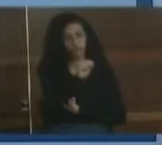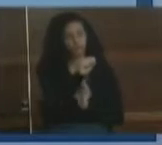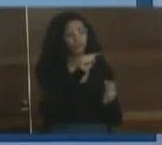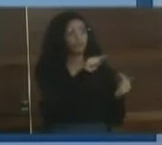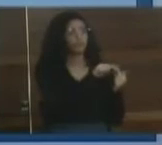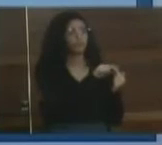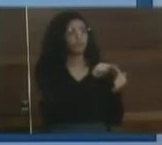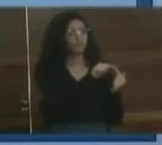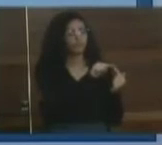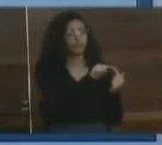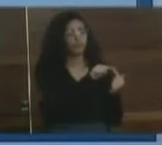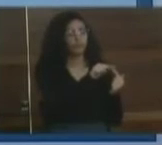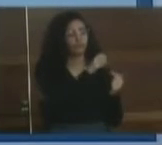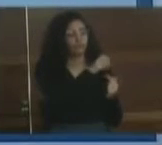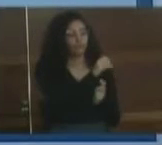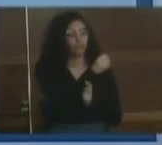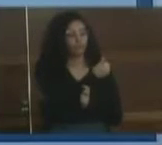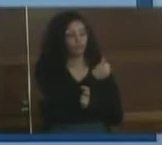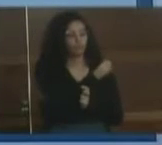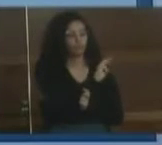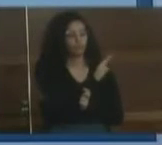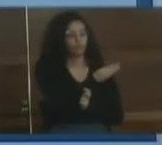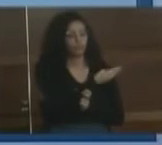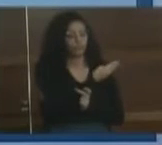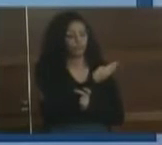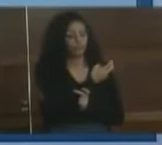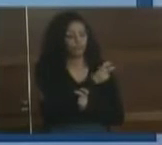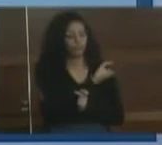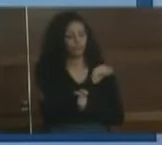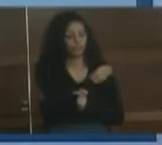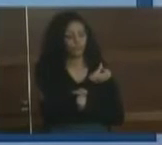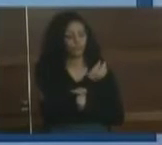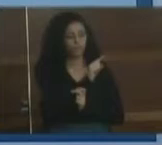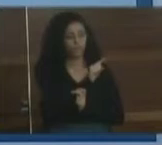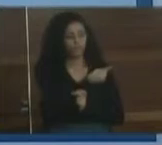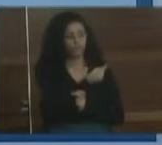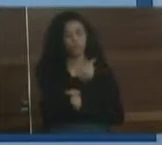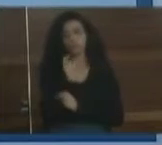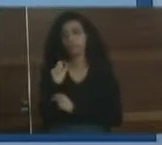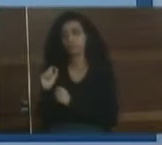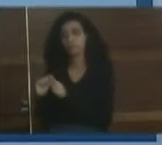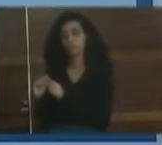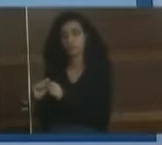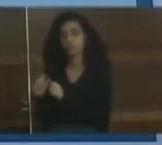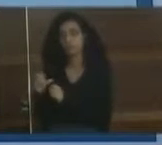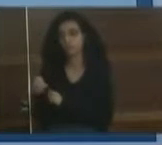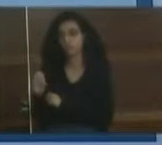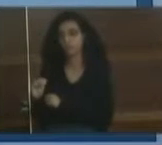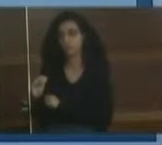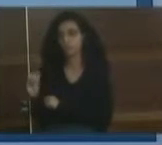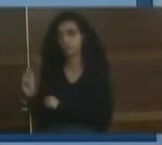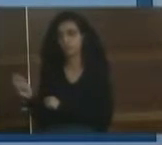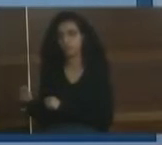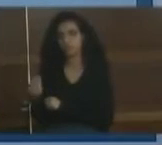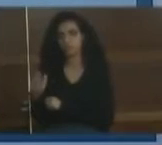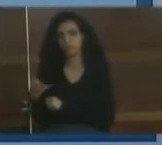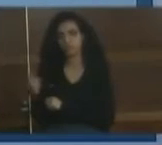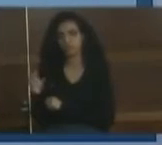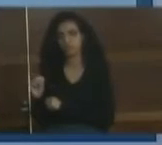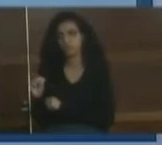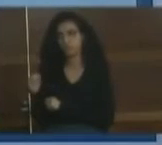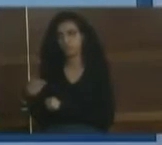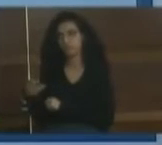prevista a meta 91 milhões 506.000 realizado 98 milhões